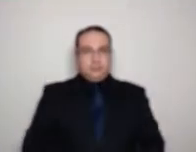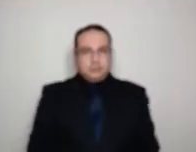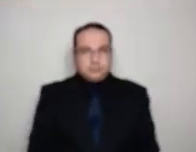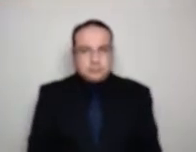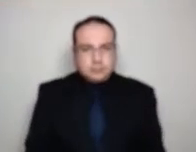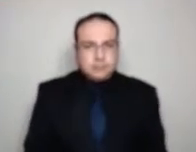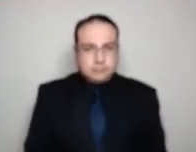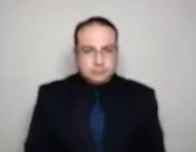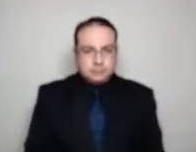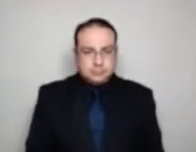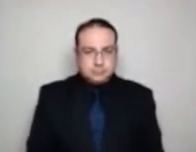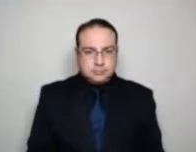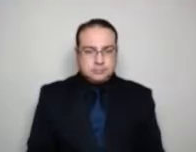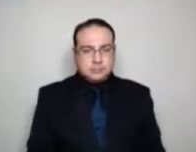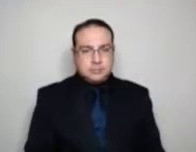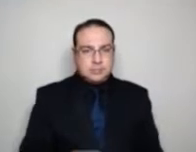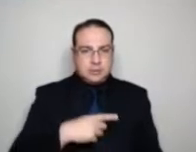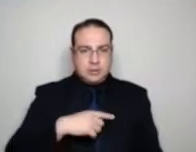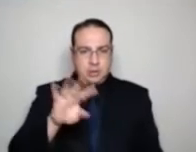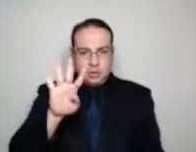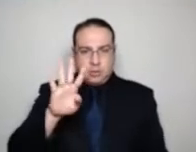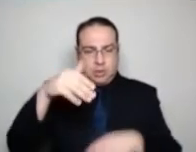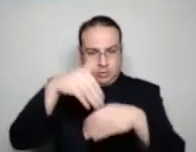Já tem 4 votos.